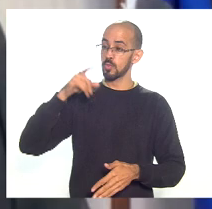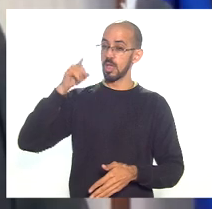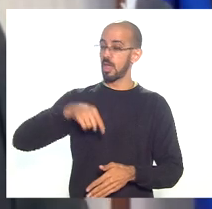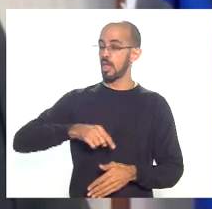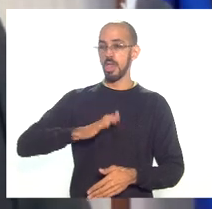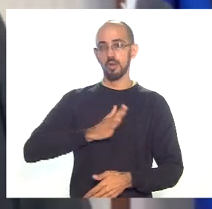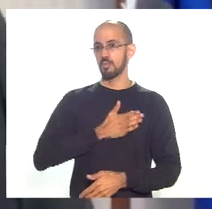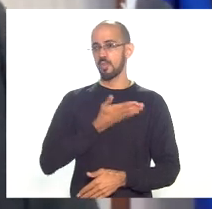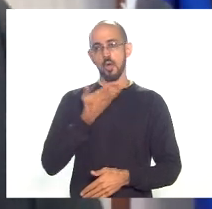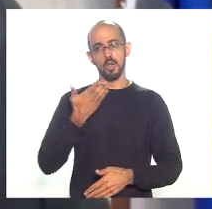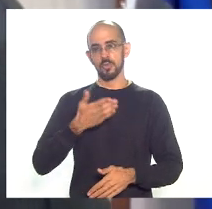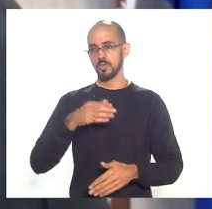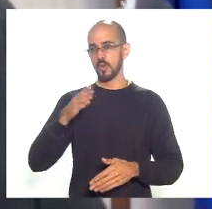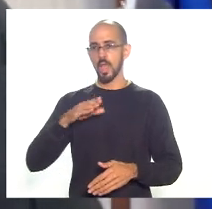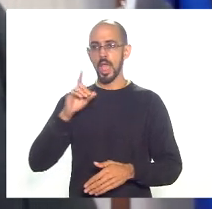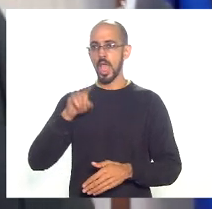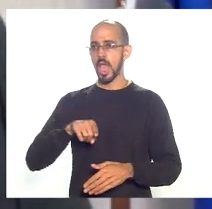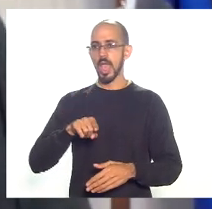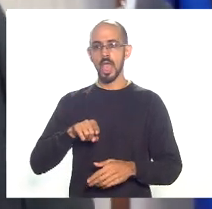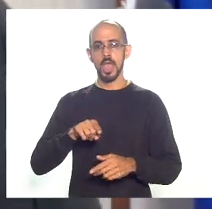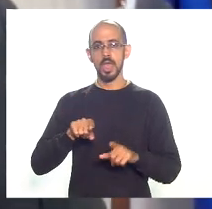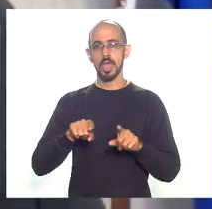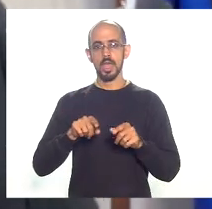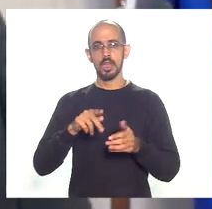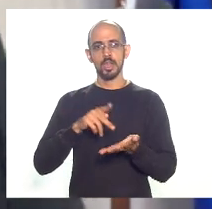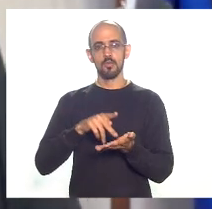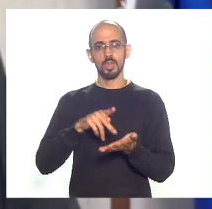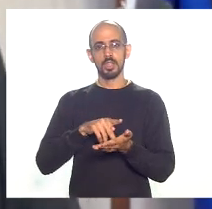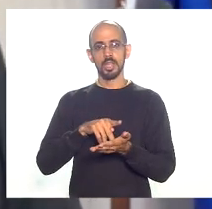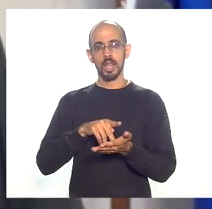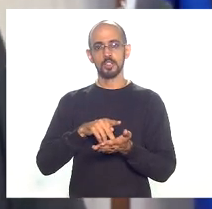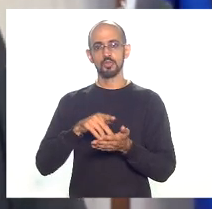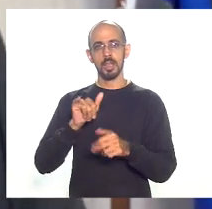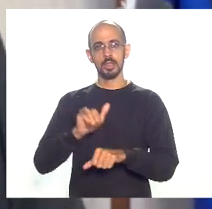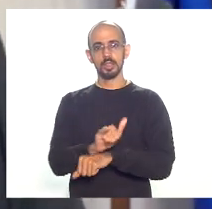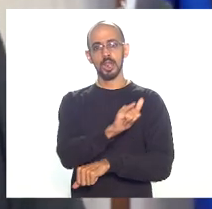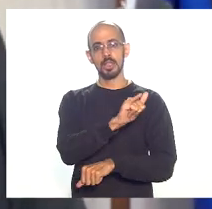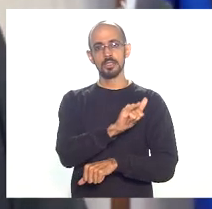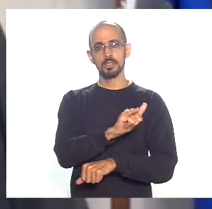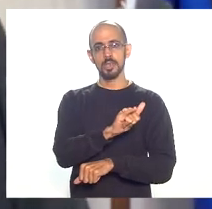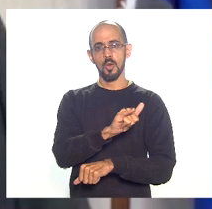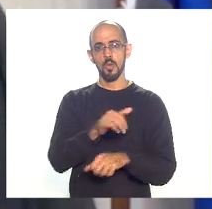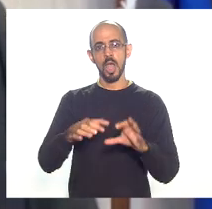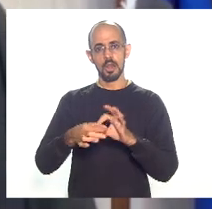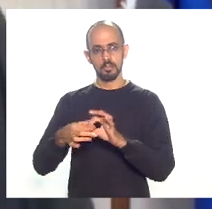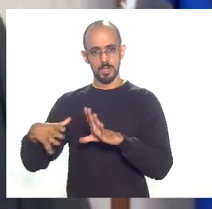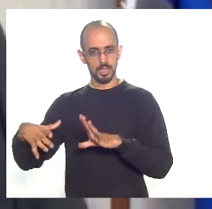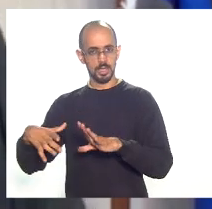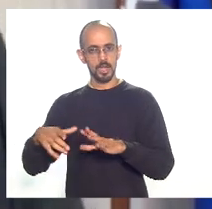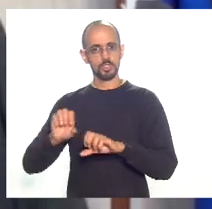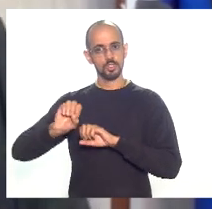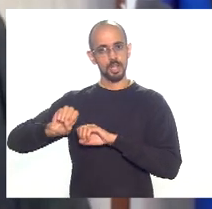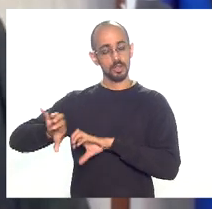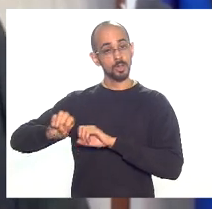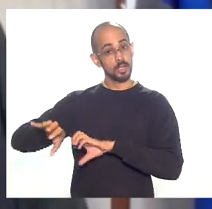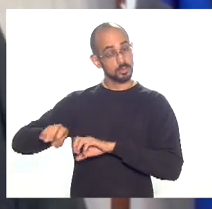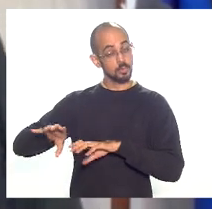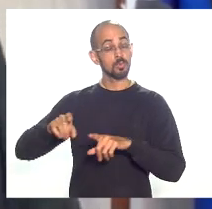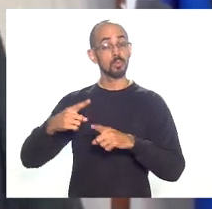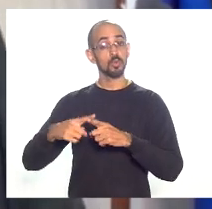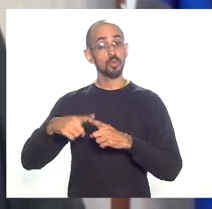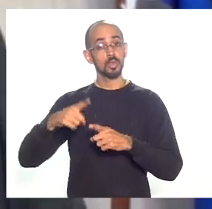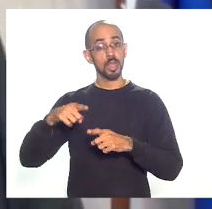cara da liberdade da educação porque a guerra de narrativas os faz